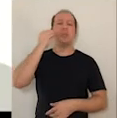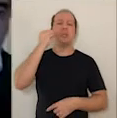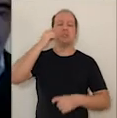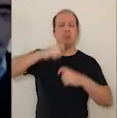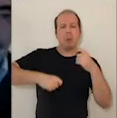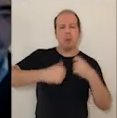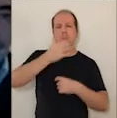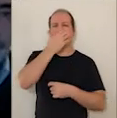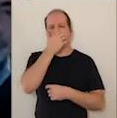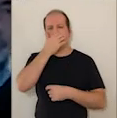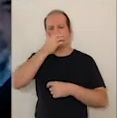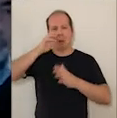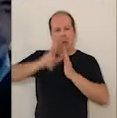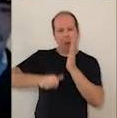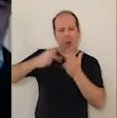múltiplas falcatruas?